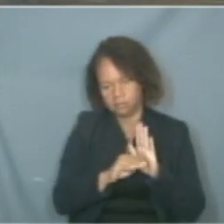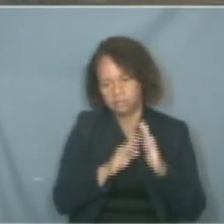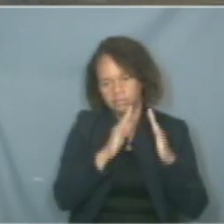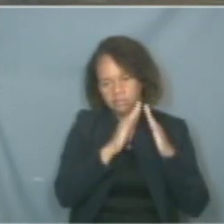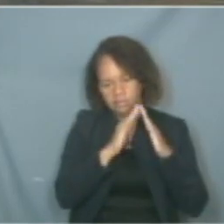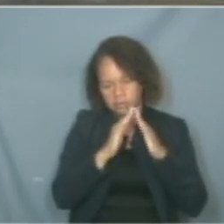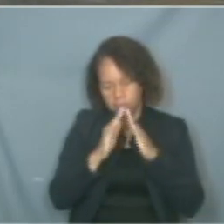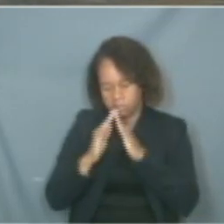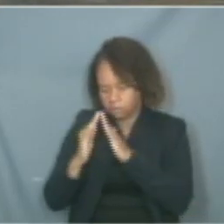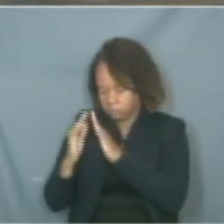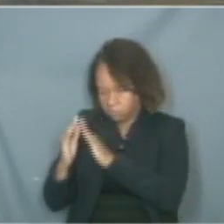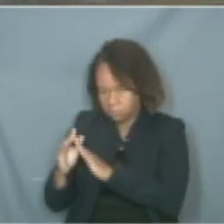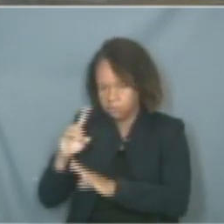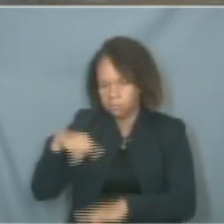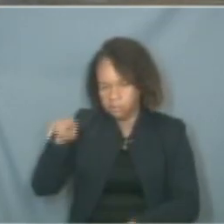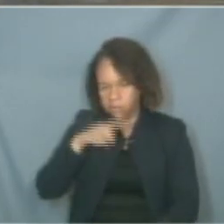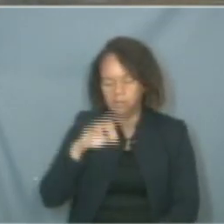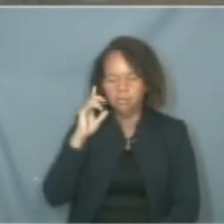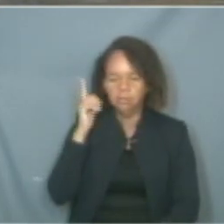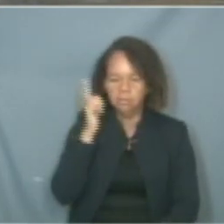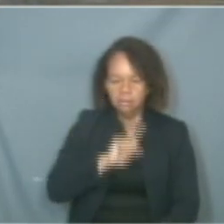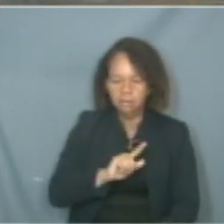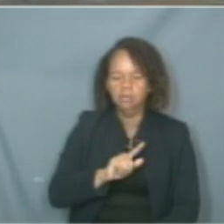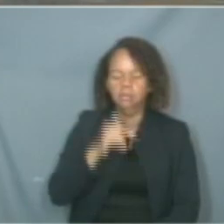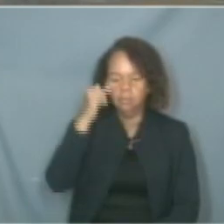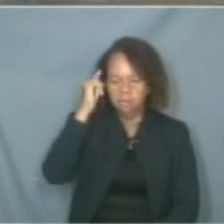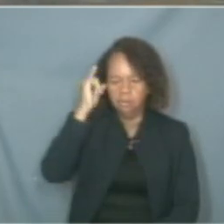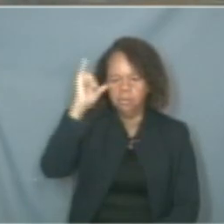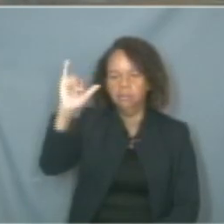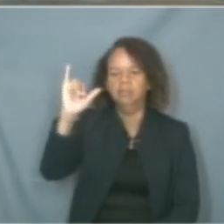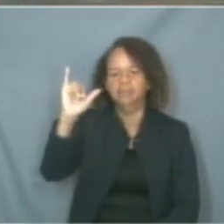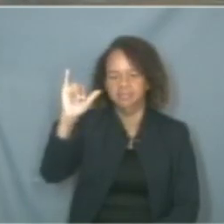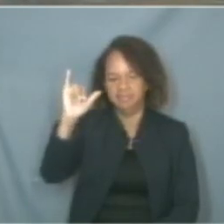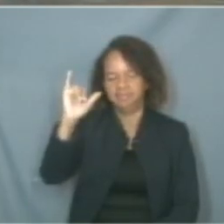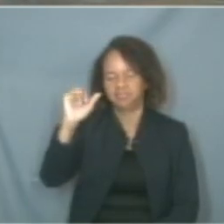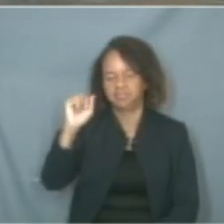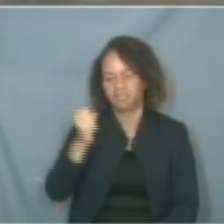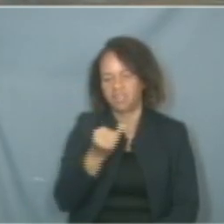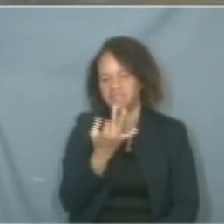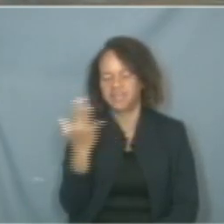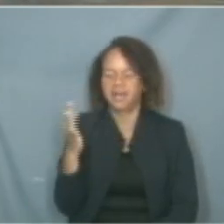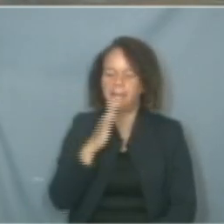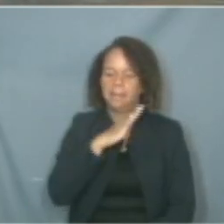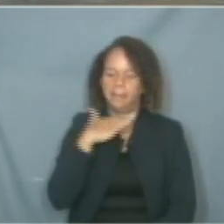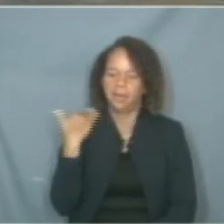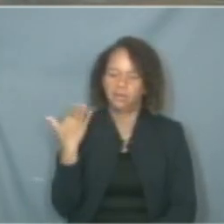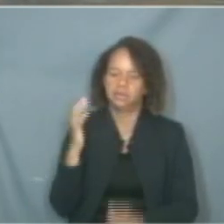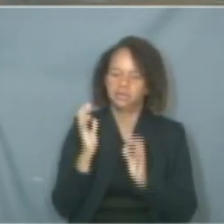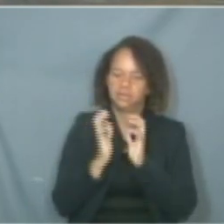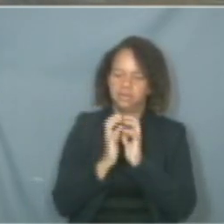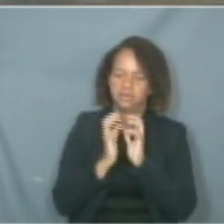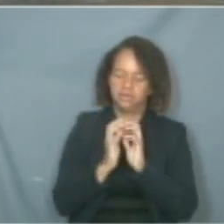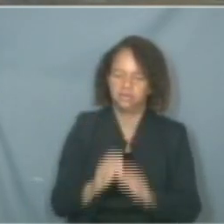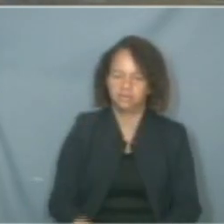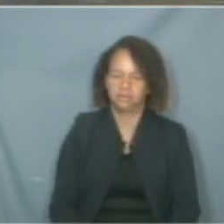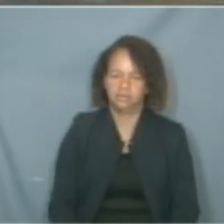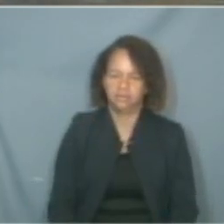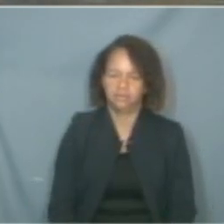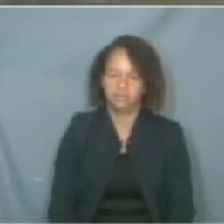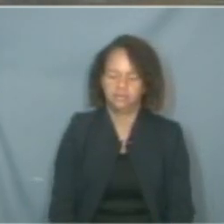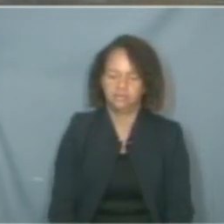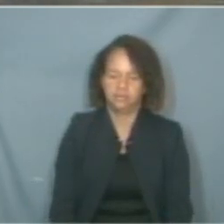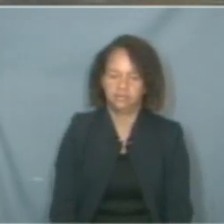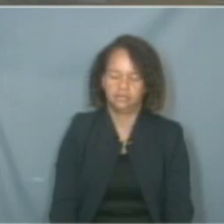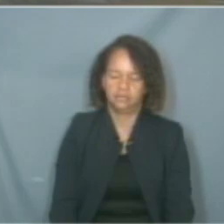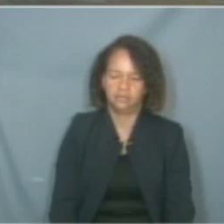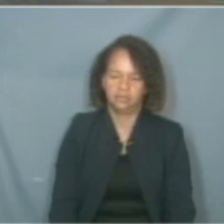urbano, a gente conseguiria evitar dezenas de mortes na cidade do Recife.